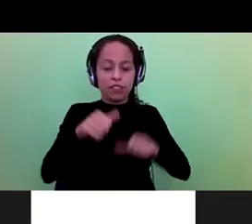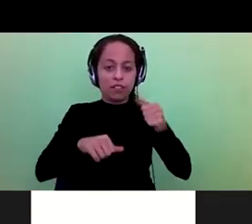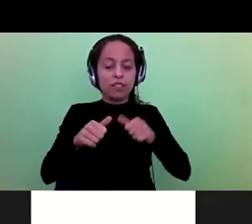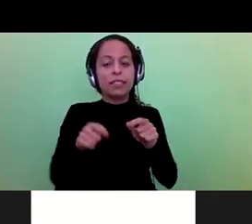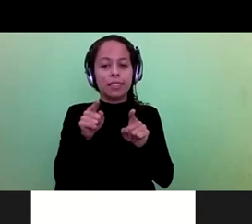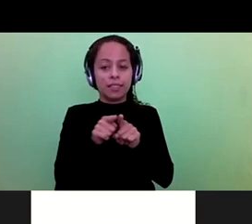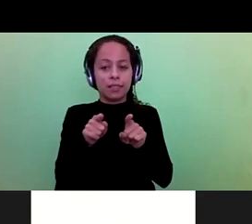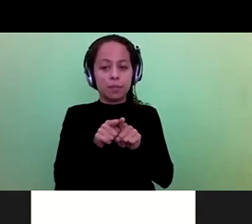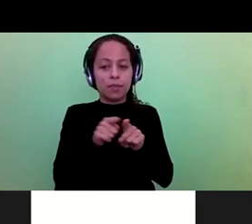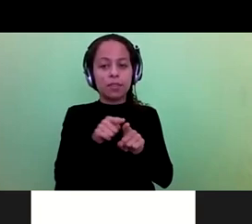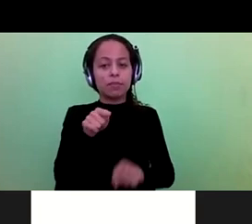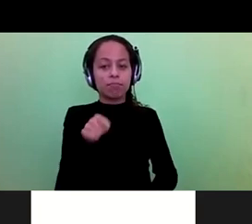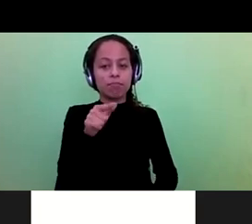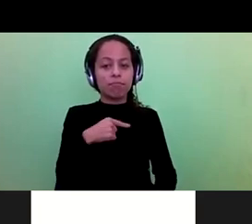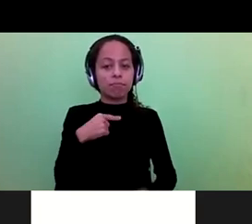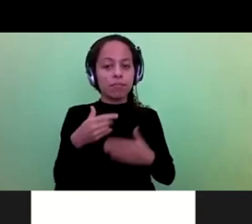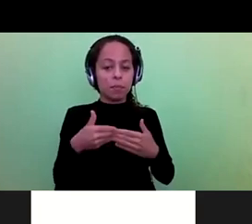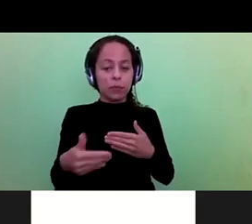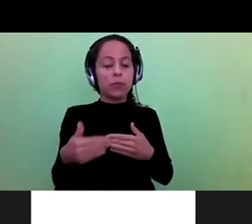pós-críticas,